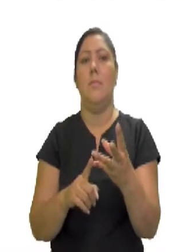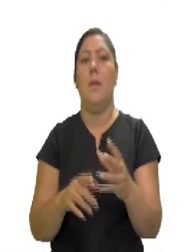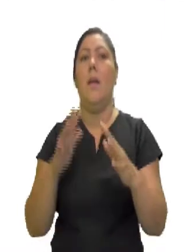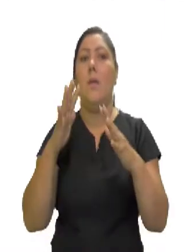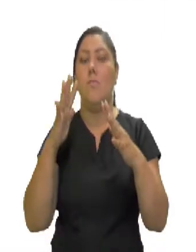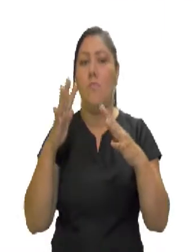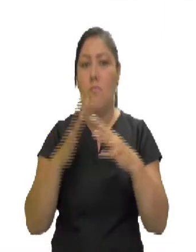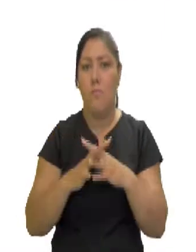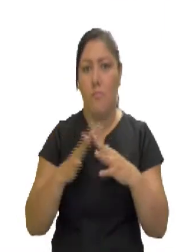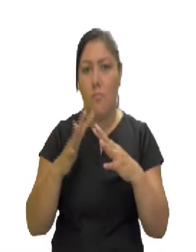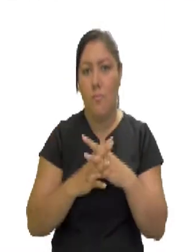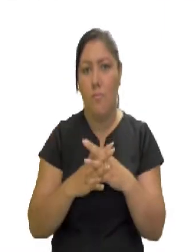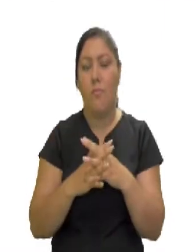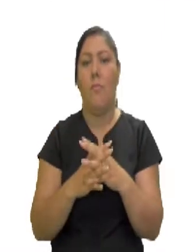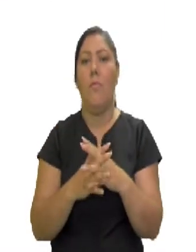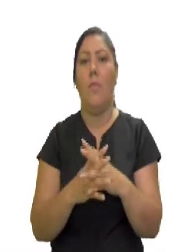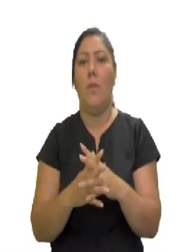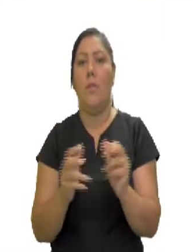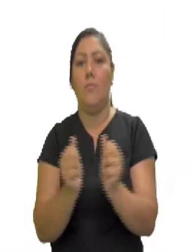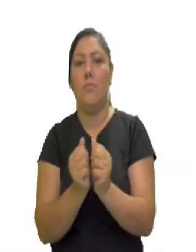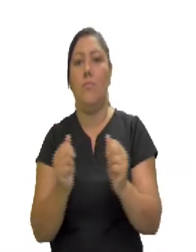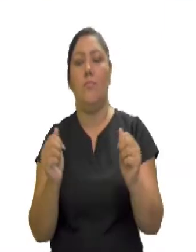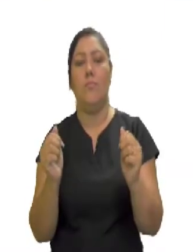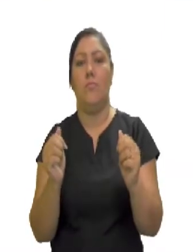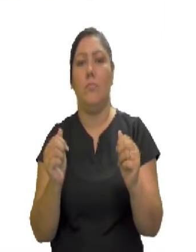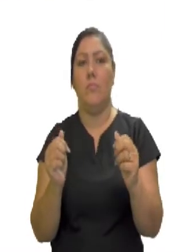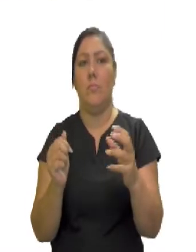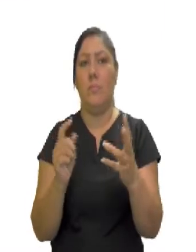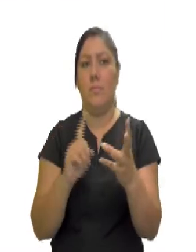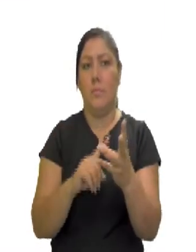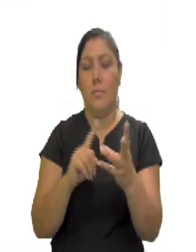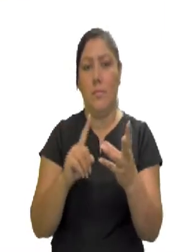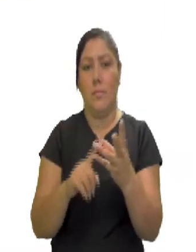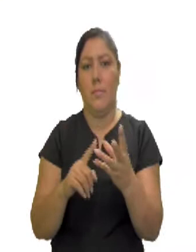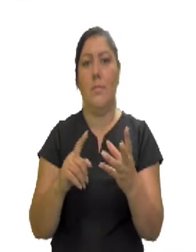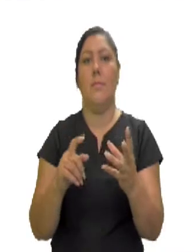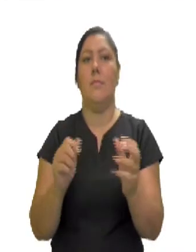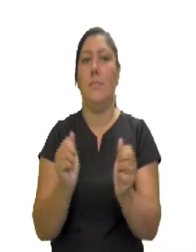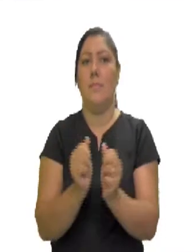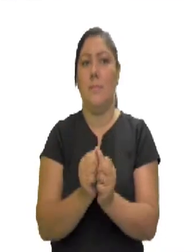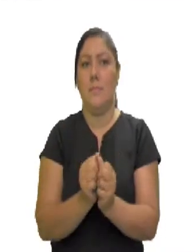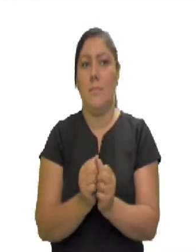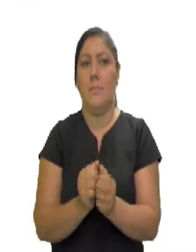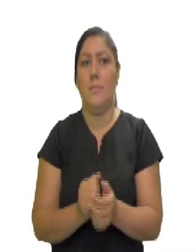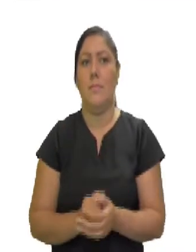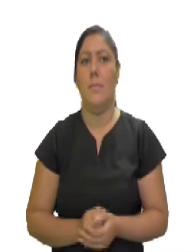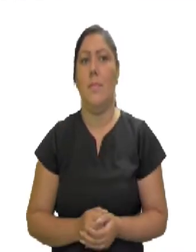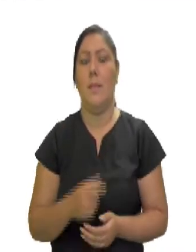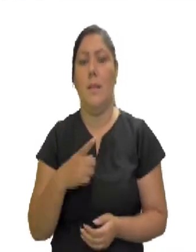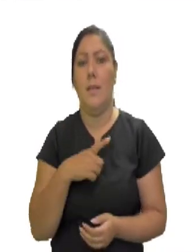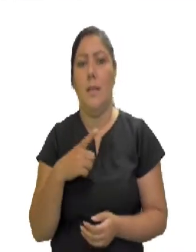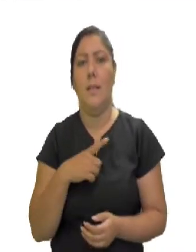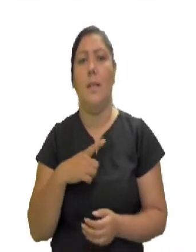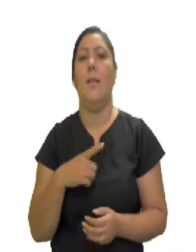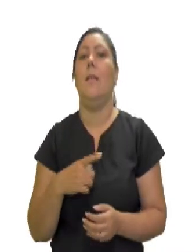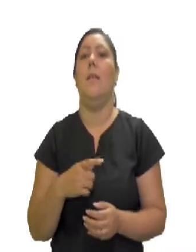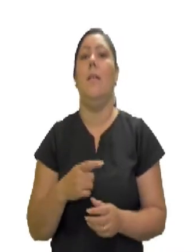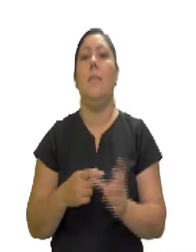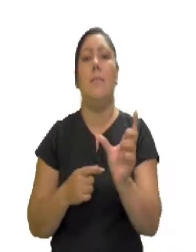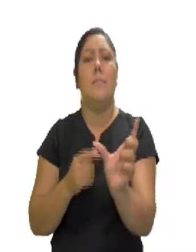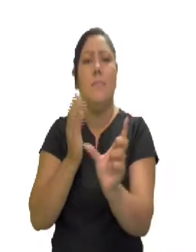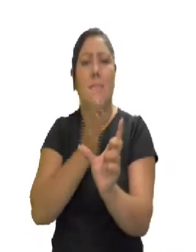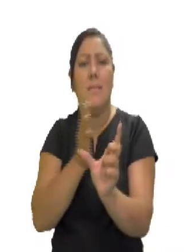vogal, né? Ai, ui. E temos as sílabas complexas, que são